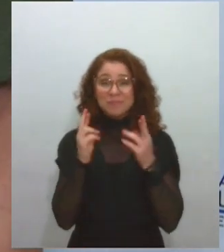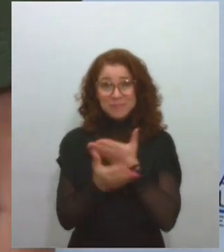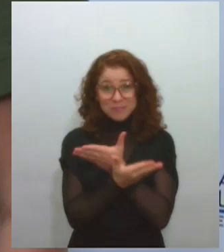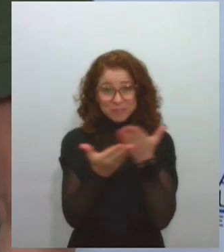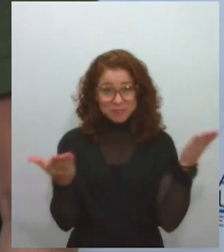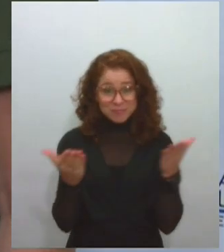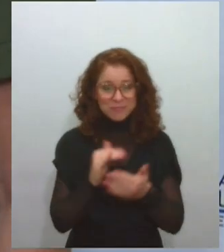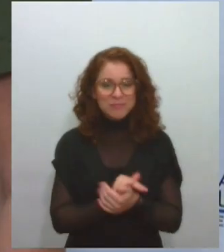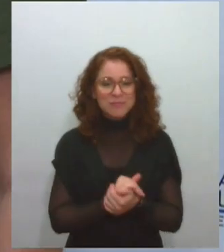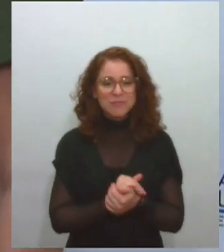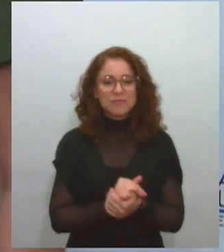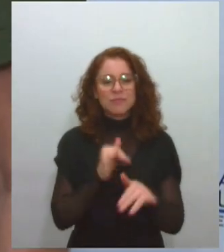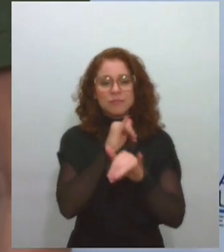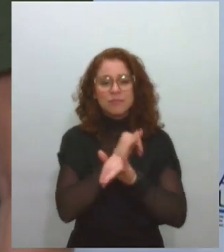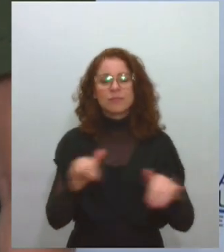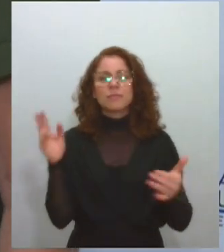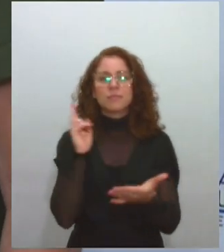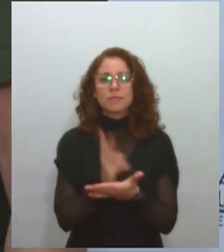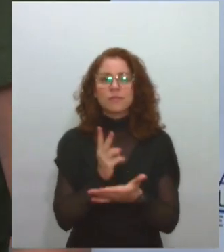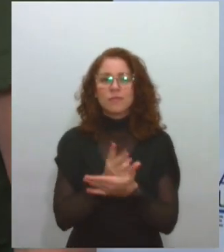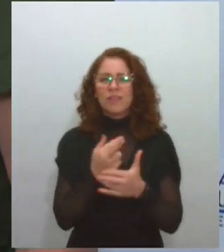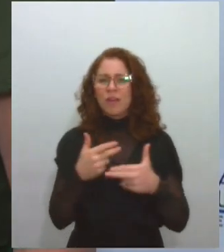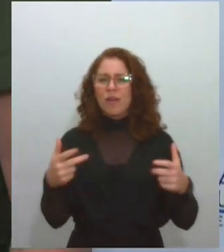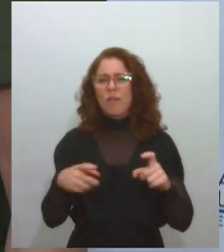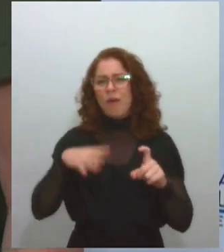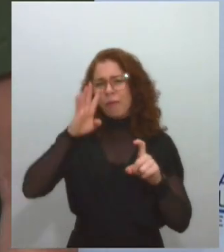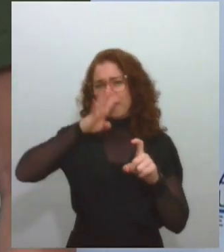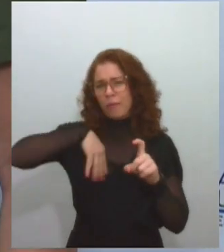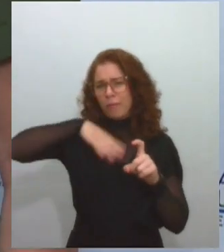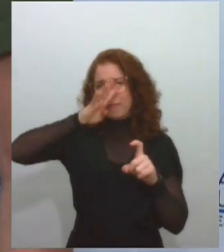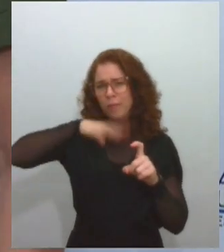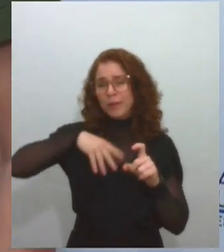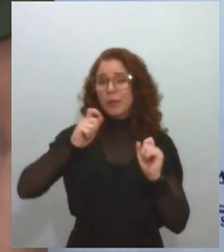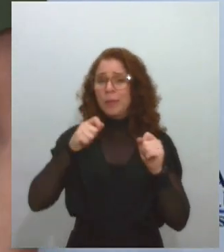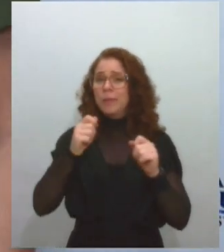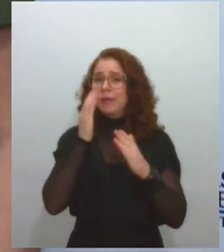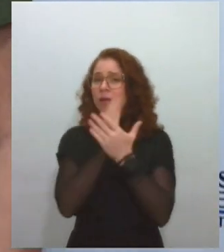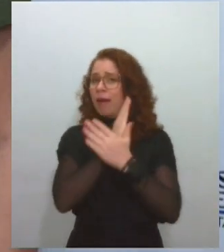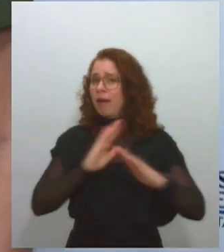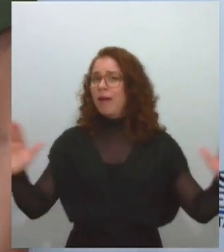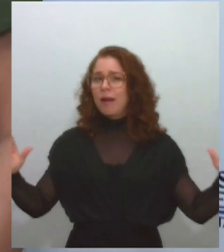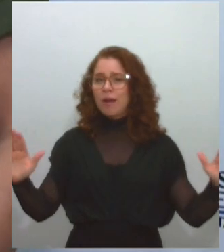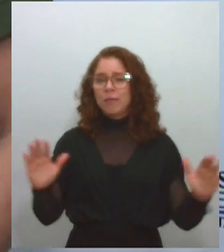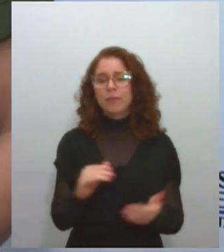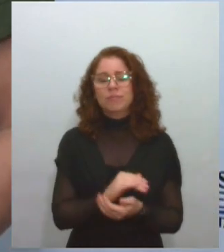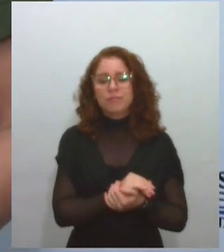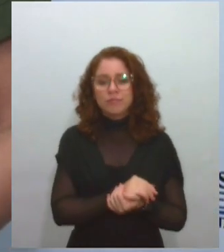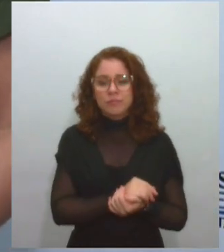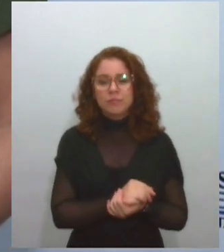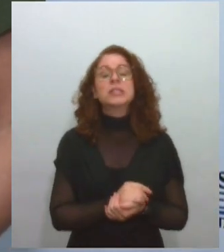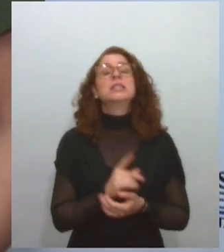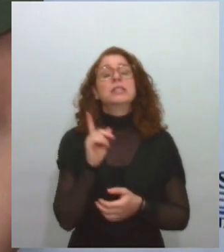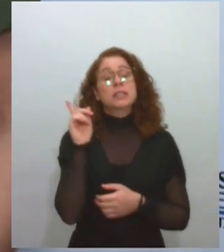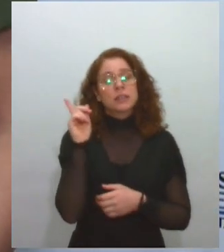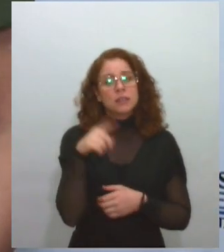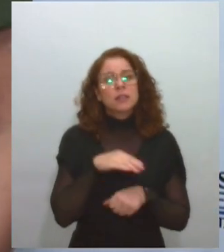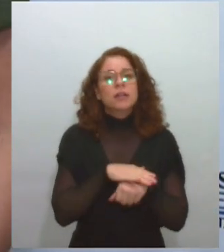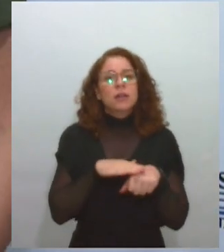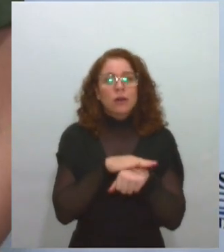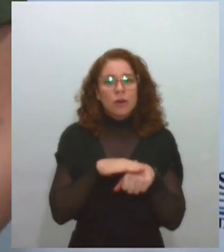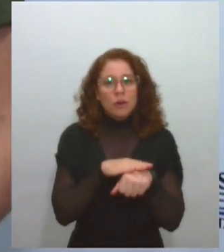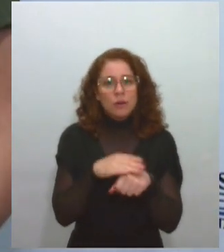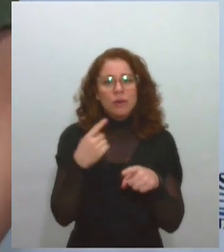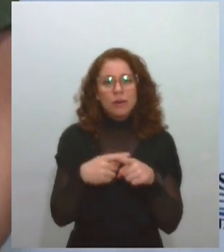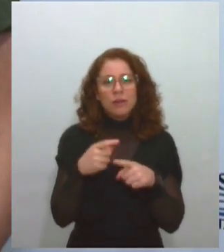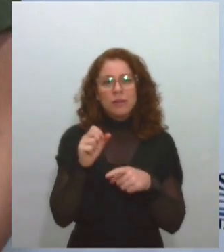muito rodeada de mitos e a gente precisa quebrar esses tabus. Sim, a gente precisa conversar mais, né? Porque quando a gente abre essa consciência